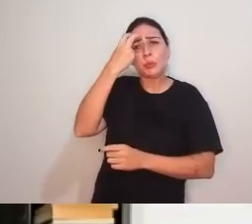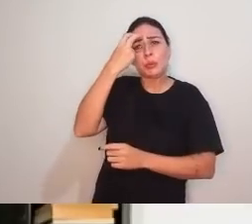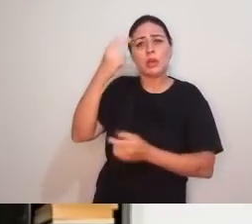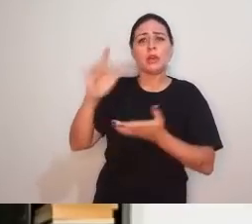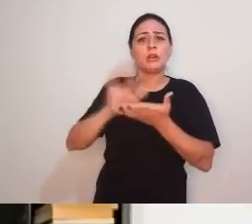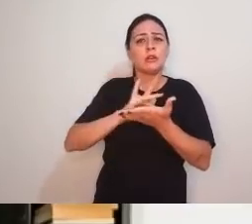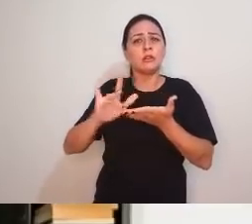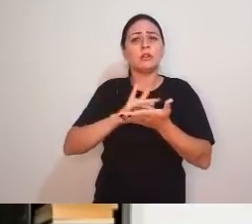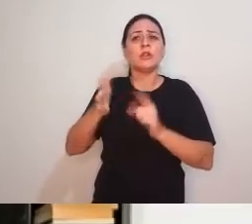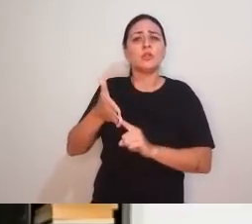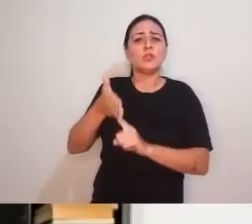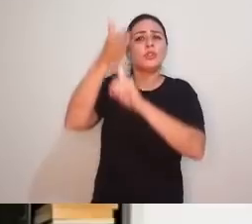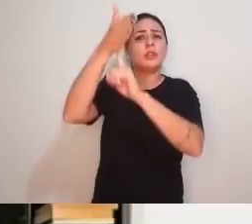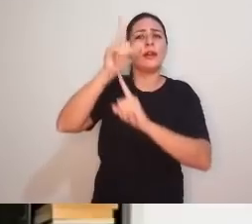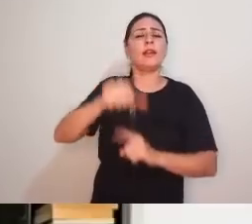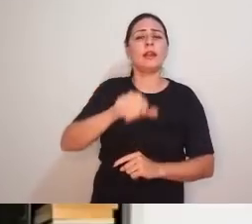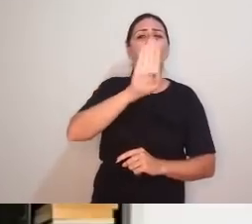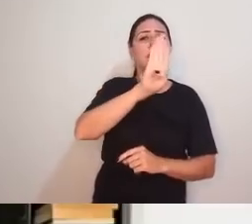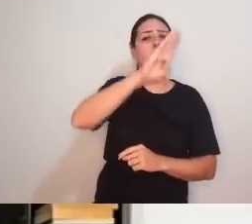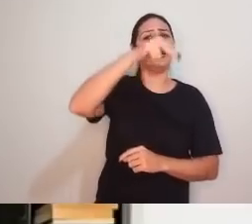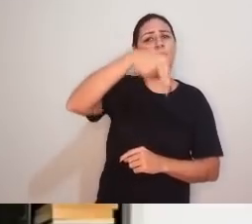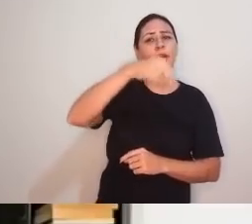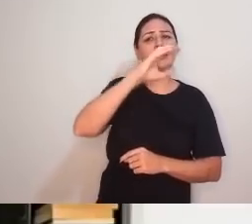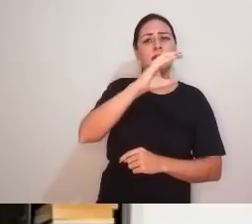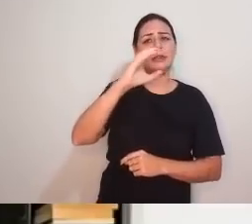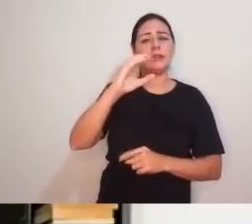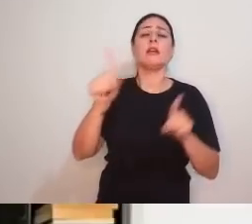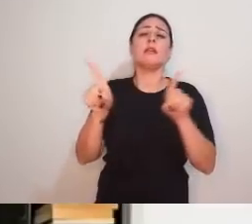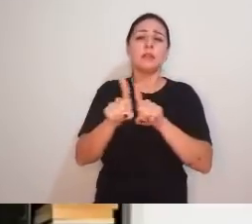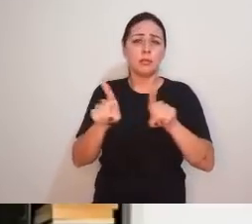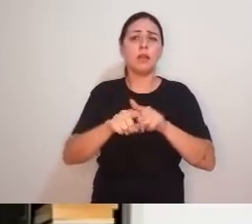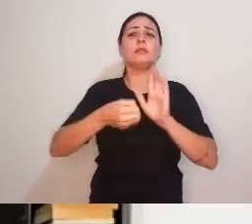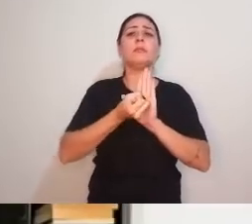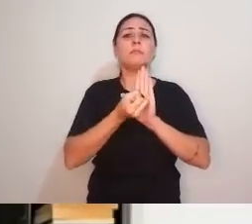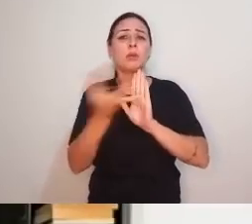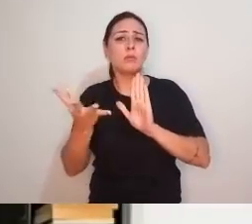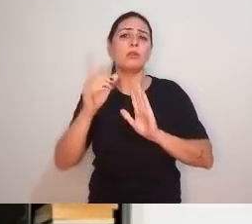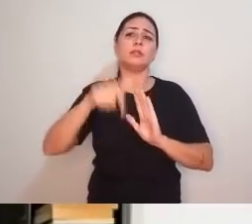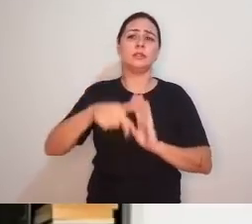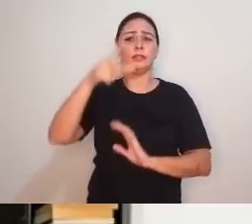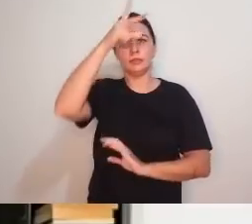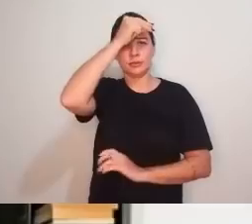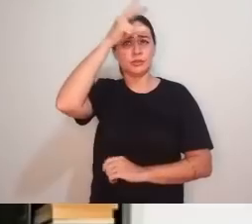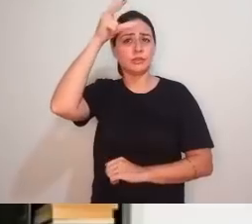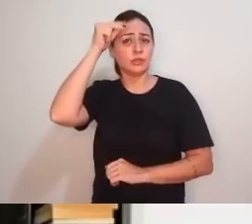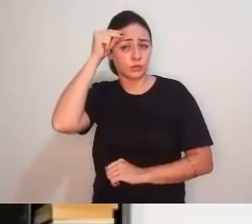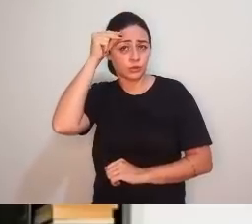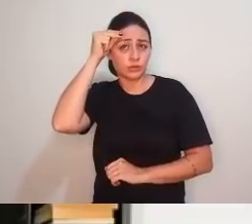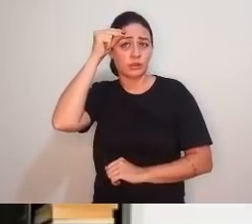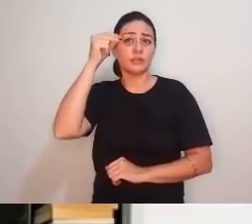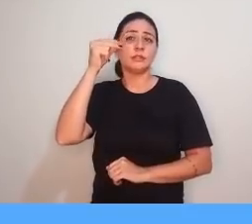Comum Curricular, que está também na nossa diretriz do município, e que, diante de todo esse cenário, precisa ser